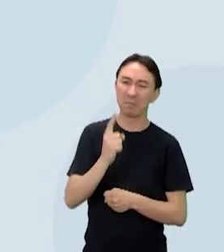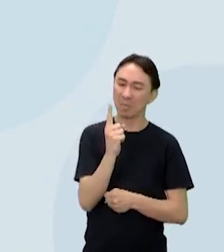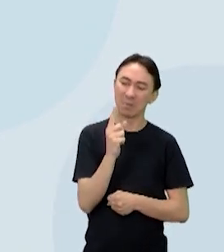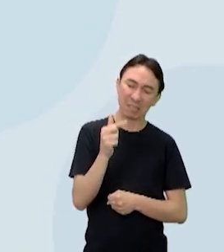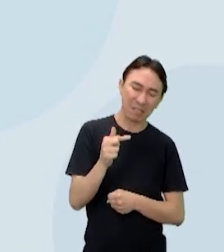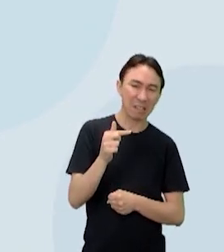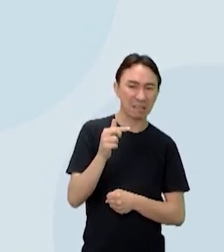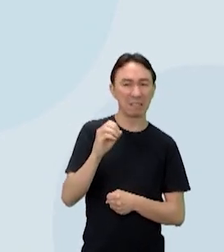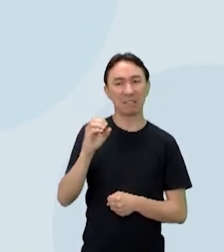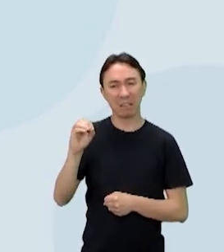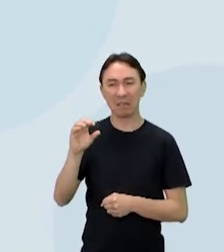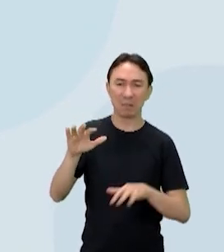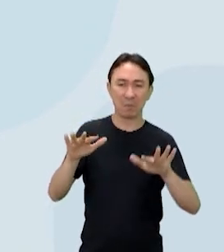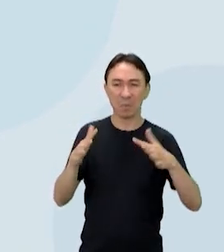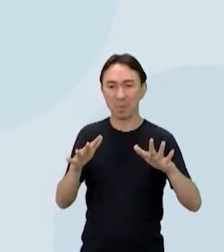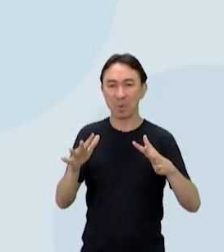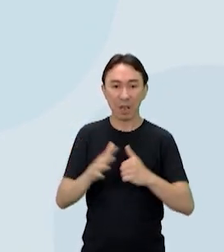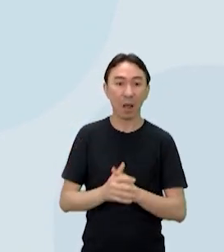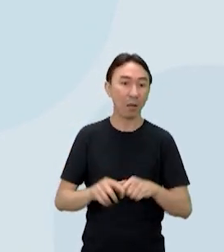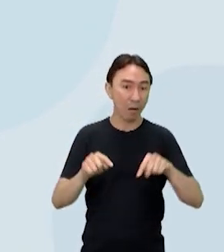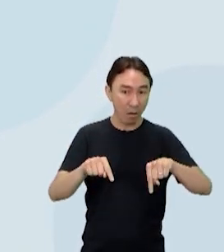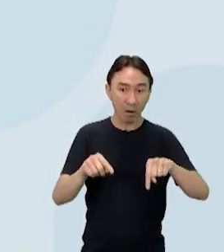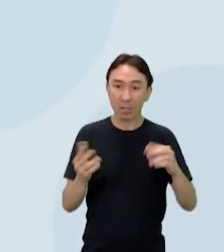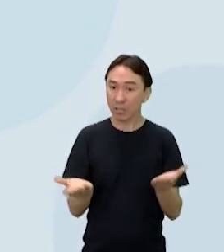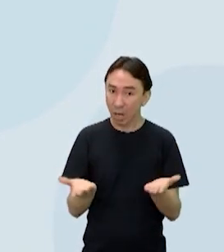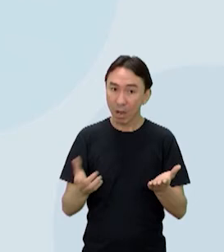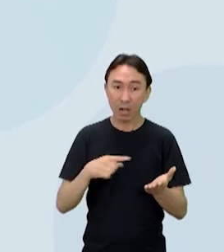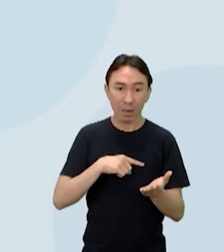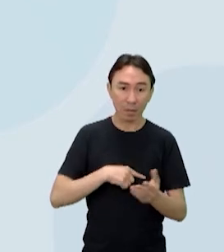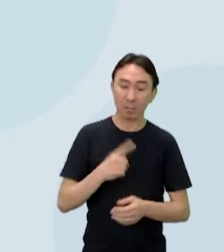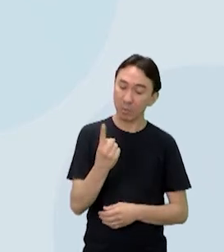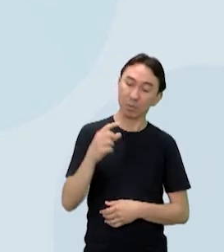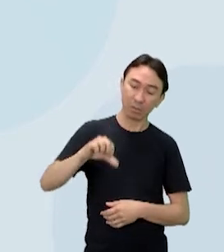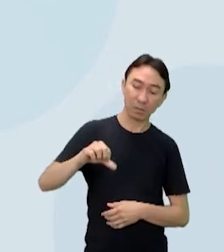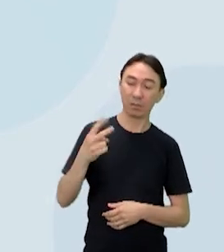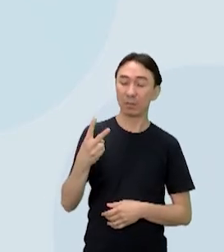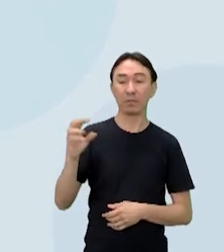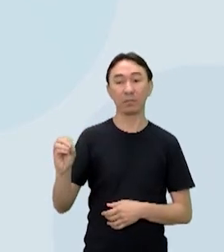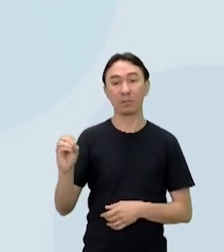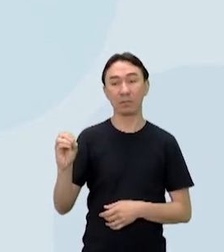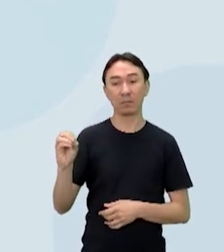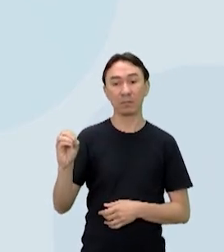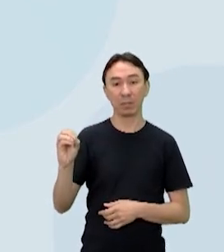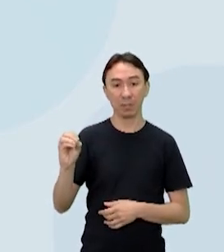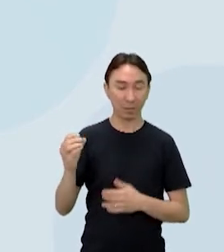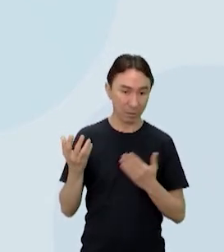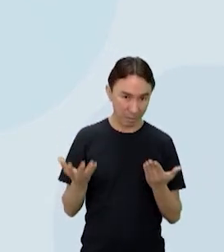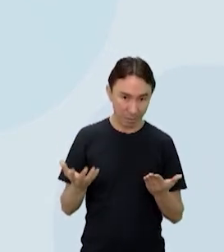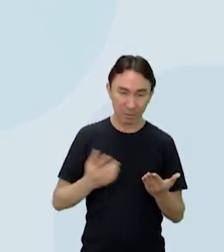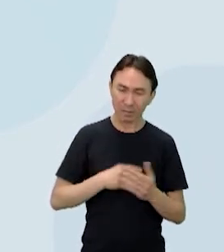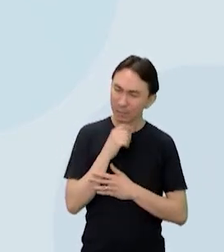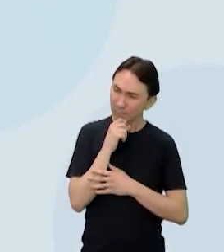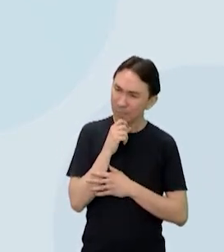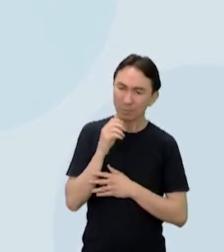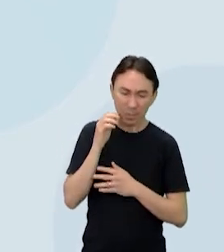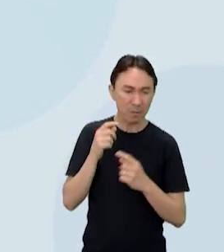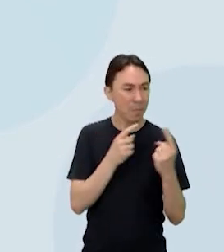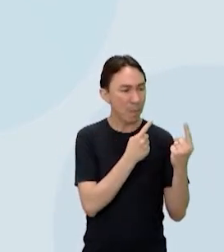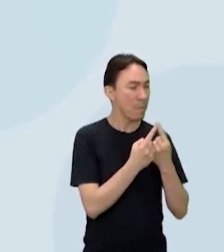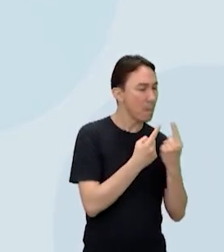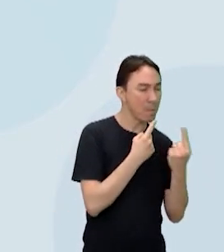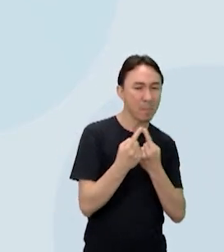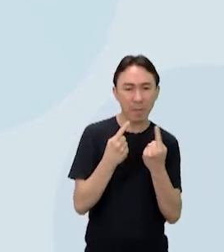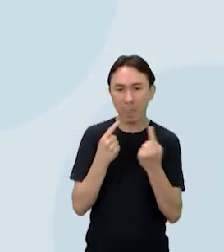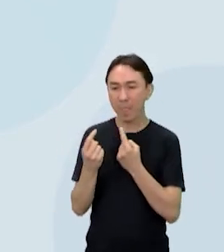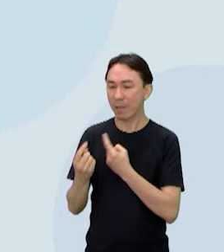coisa, e a gente já está agora em 1920, que ainda estamos discutindo a respeito da origem da vida. Esses